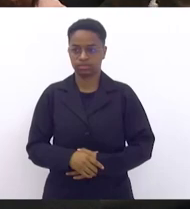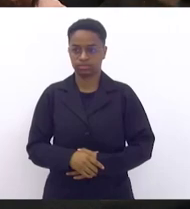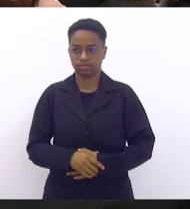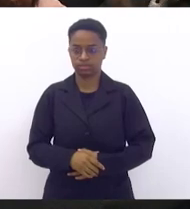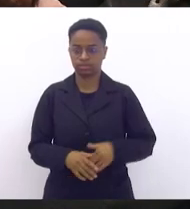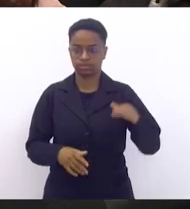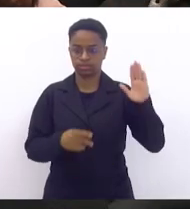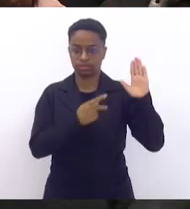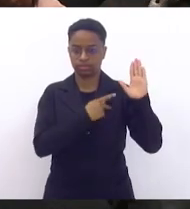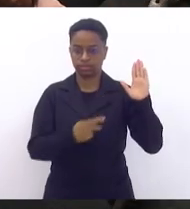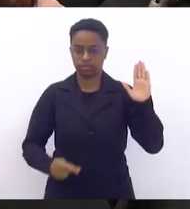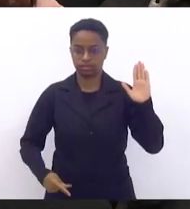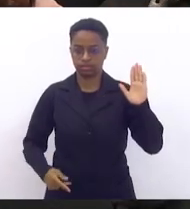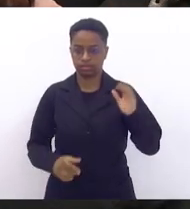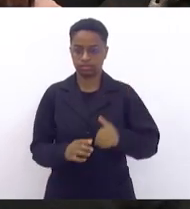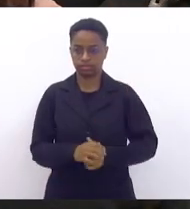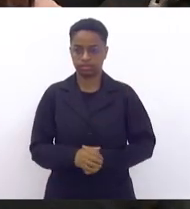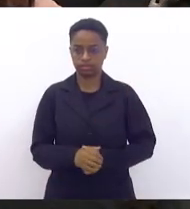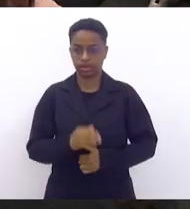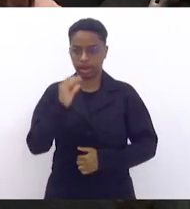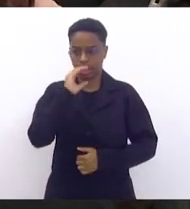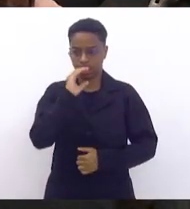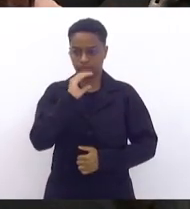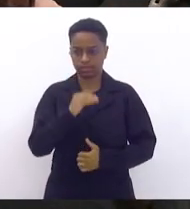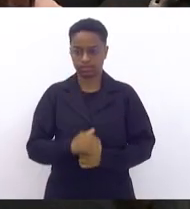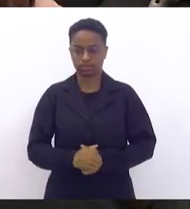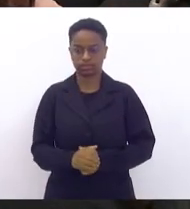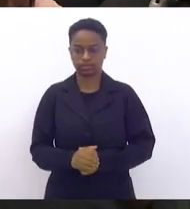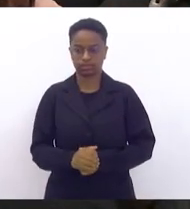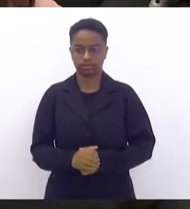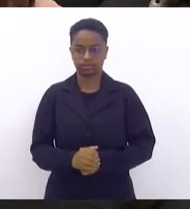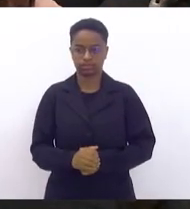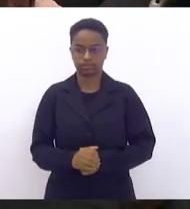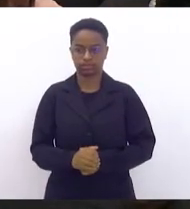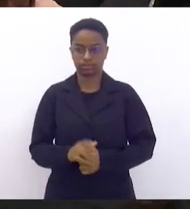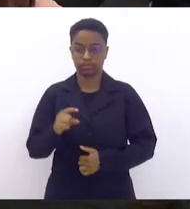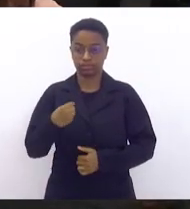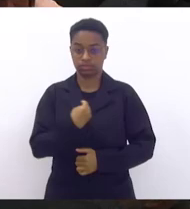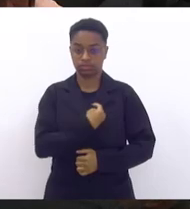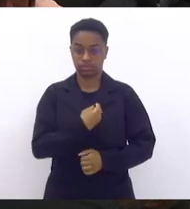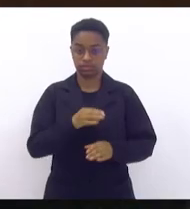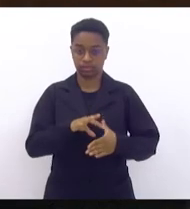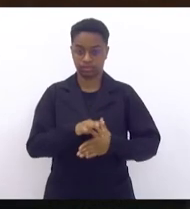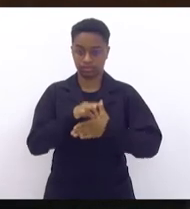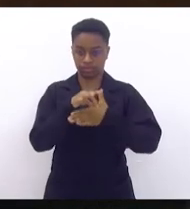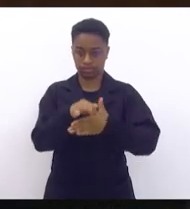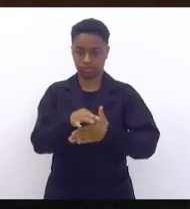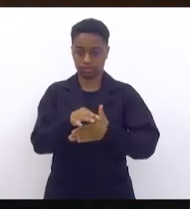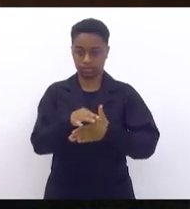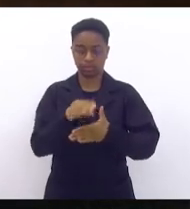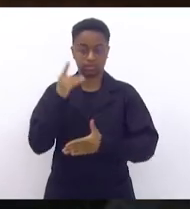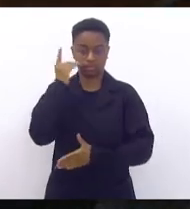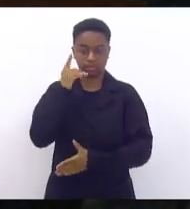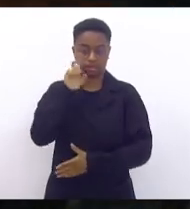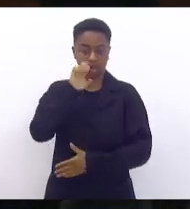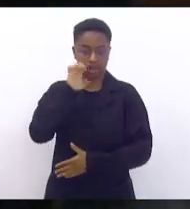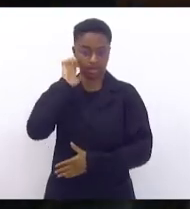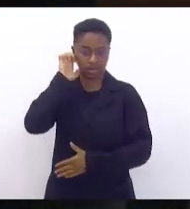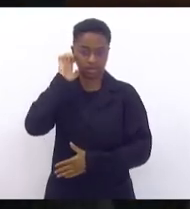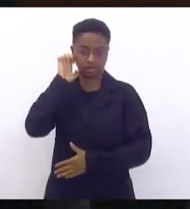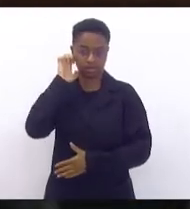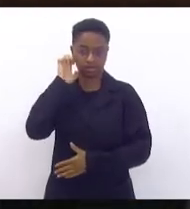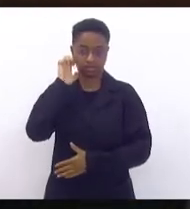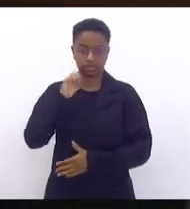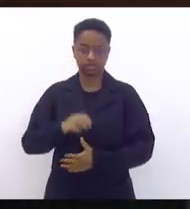Presidente, muito rapidamente, a nossa líder de bancada, a deputada Élica Takemoto,